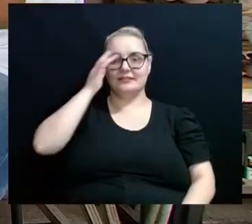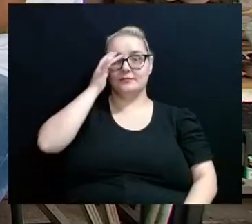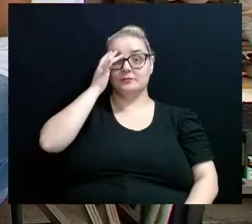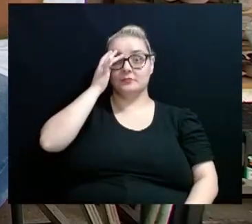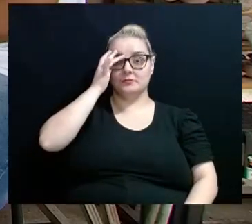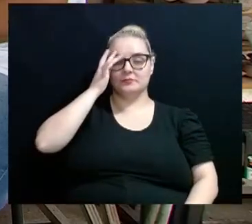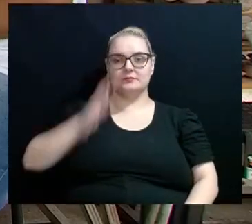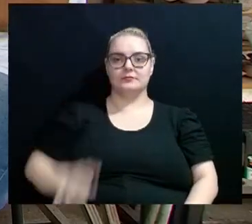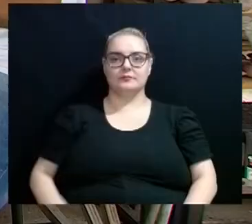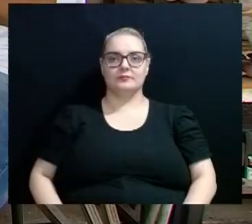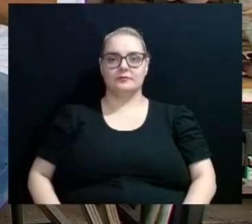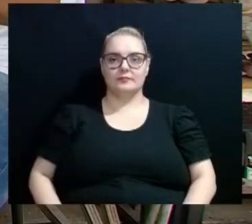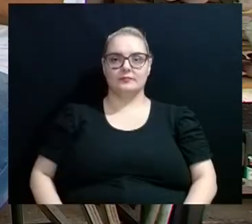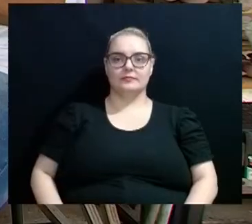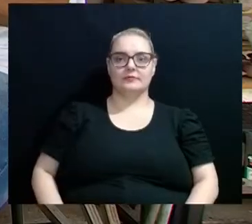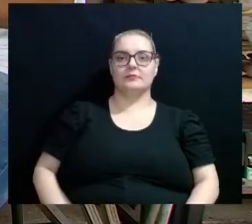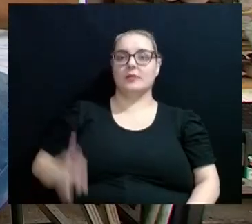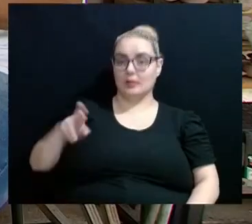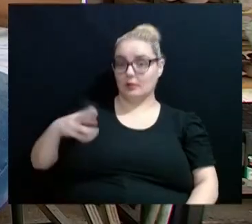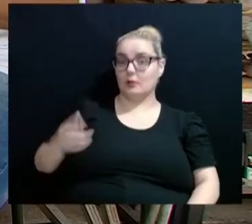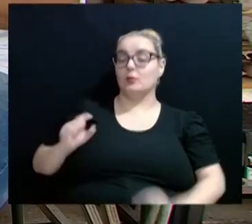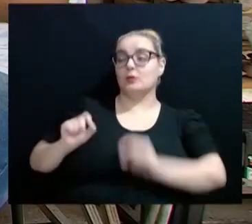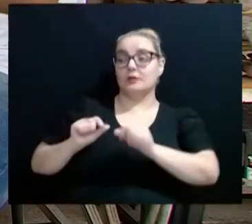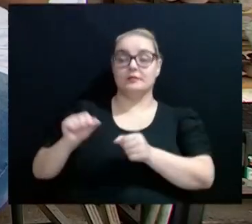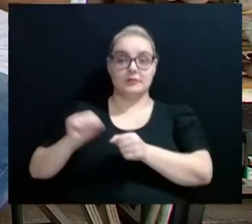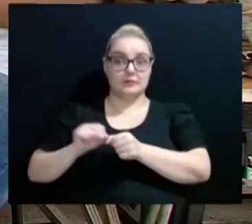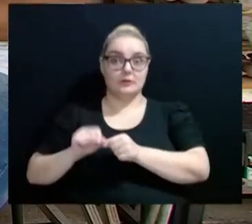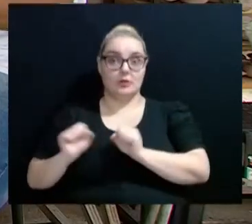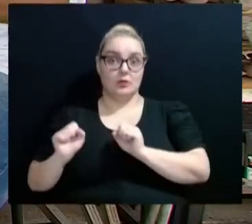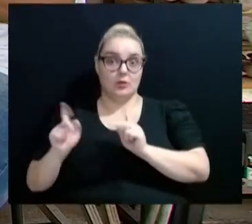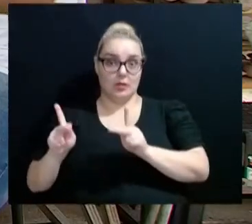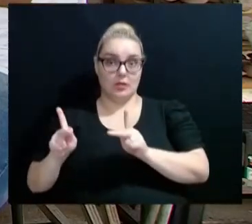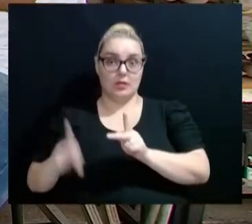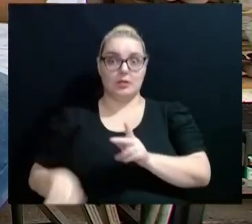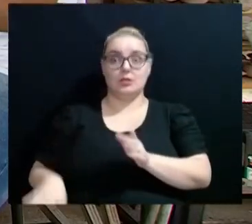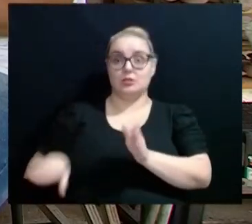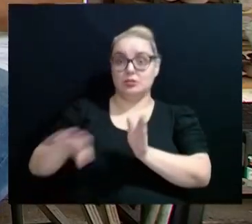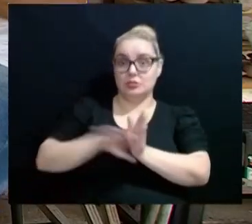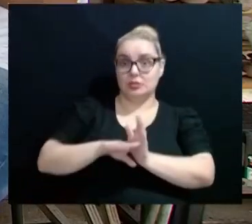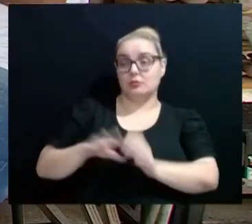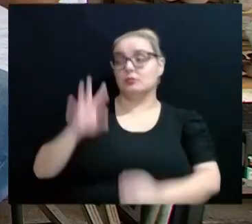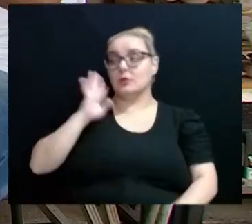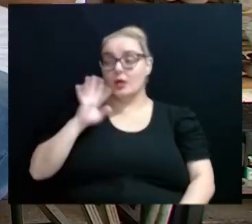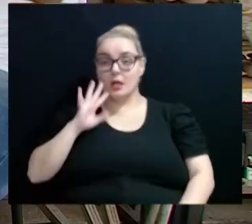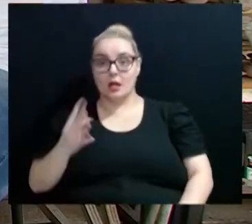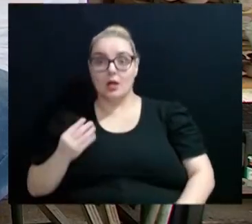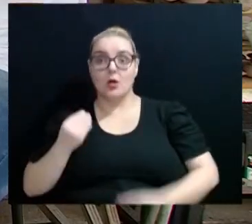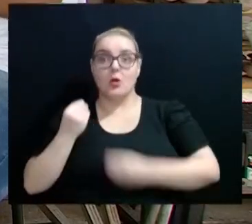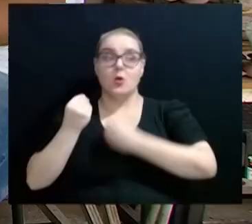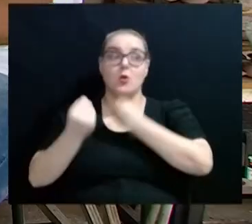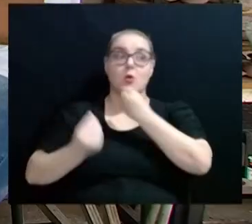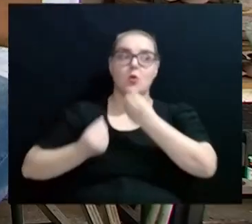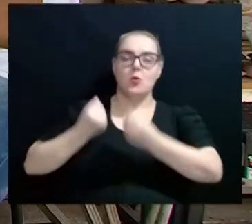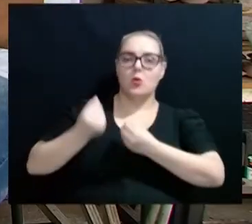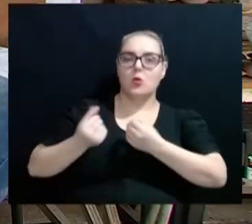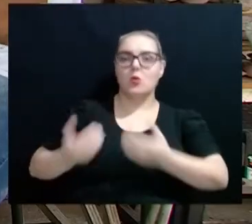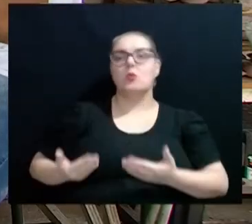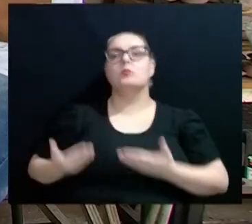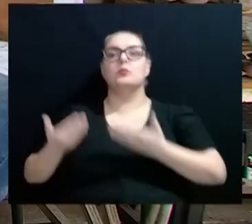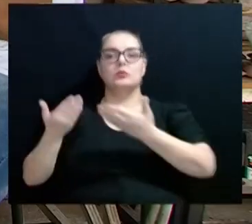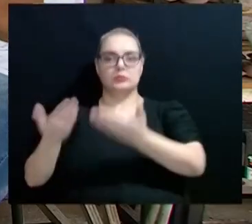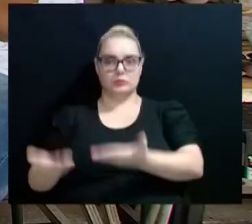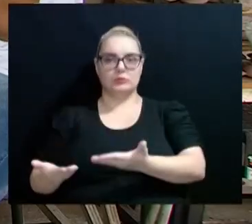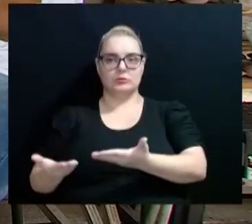Tá certo. Então, assim, nessa questão racional, o que eu vou fazer? Beleza, cheguei ao ponto do que é legal.